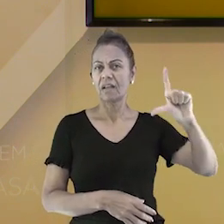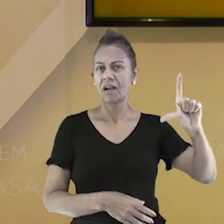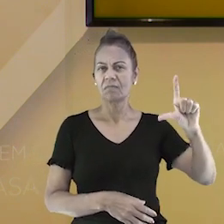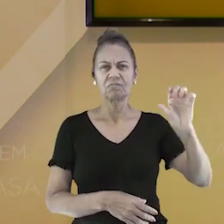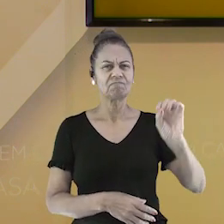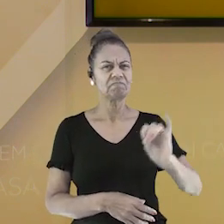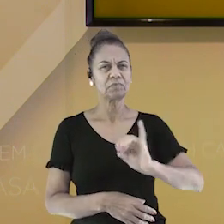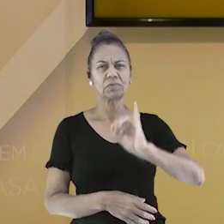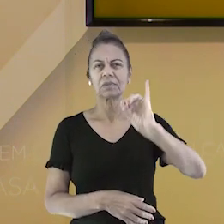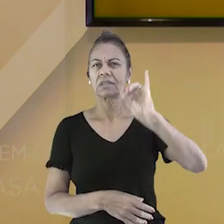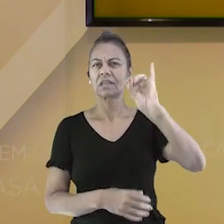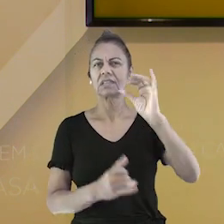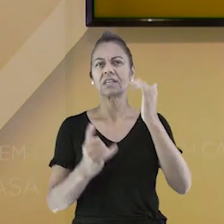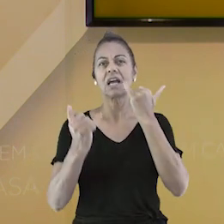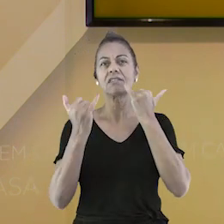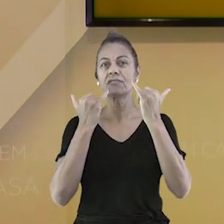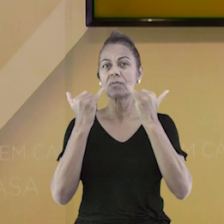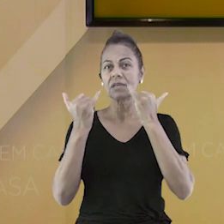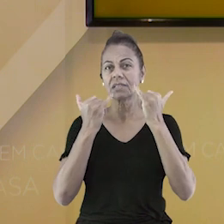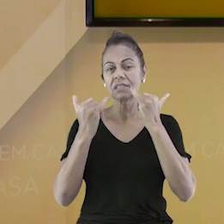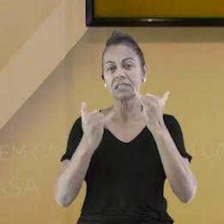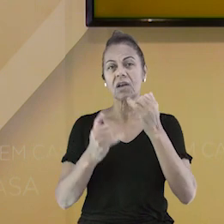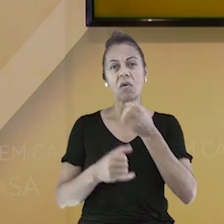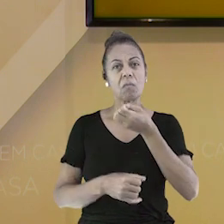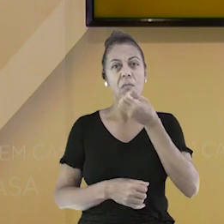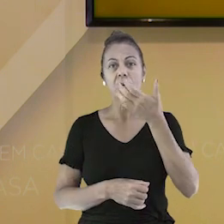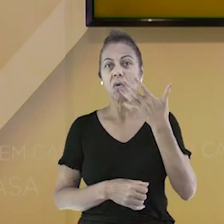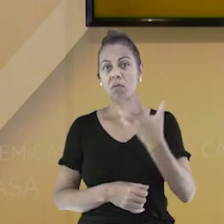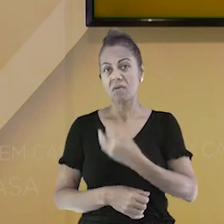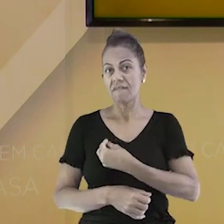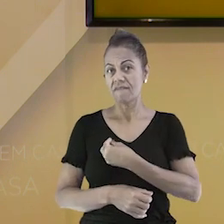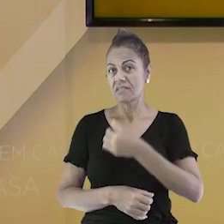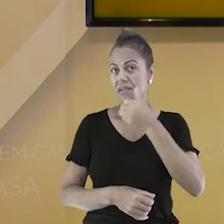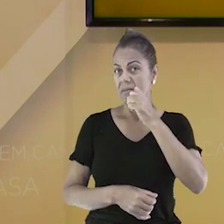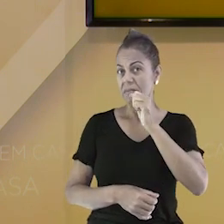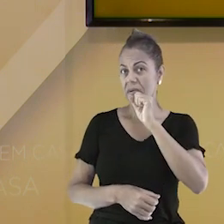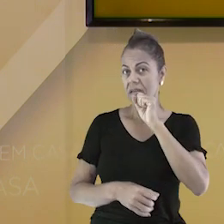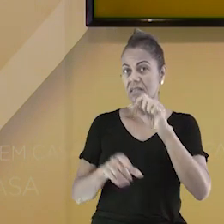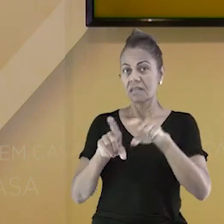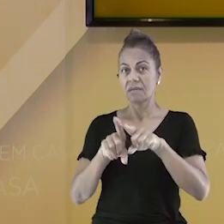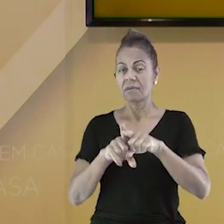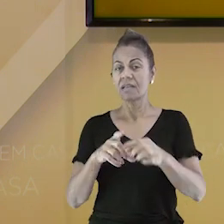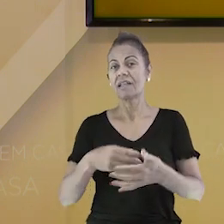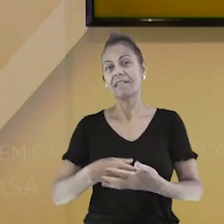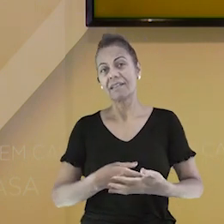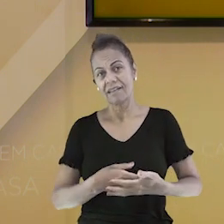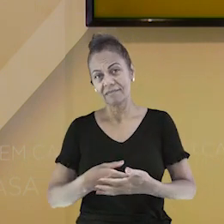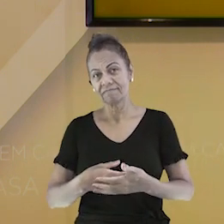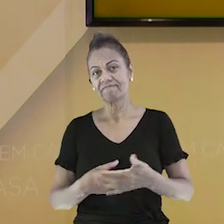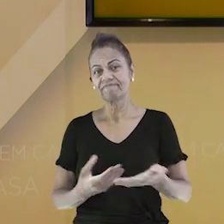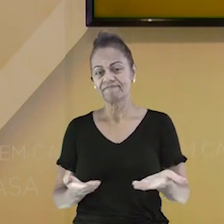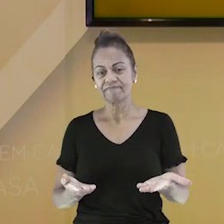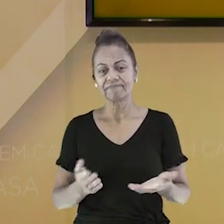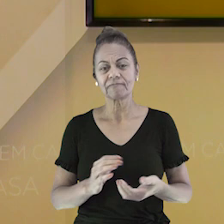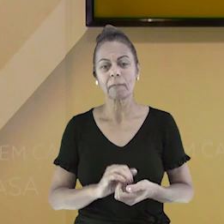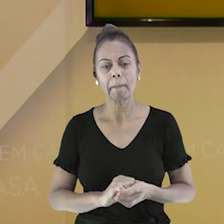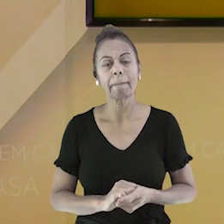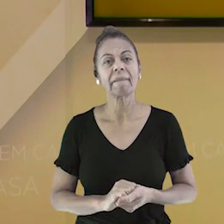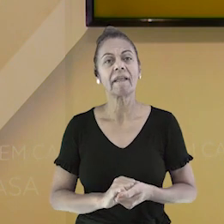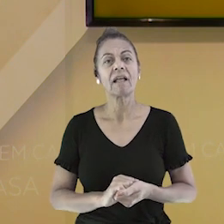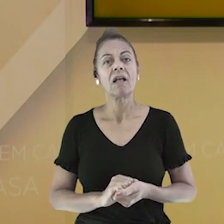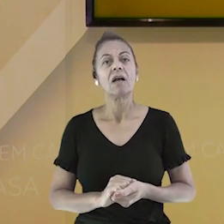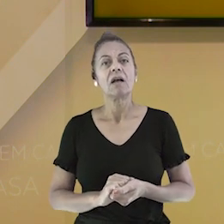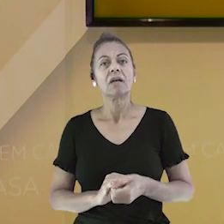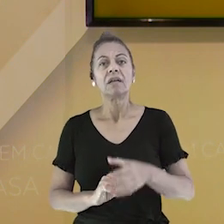essas informações que poderiam tanto contribuir para a vida dela quanto para a vida da criança. Outro ponto muito sério está